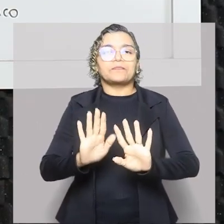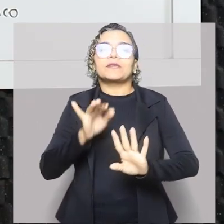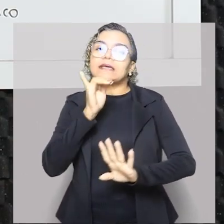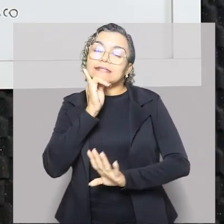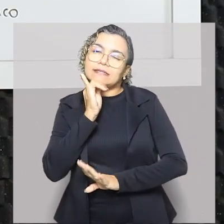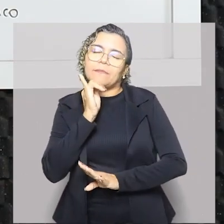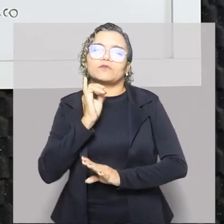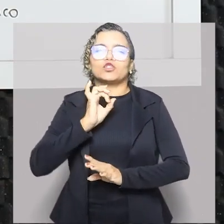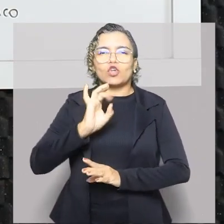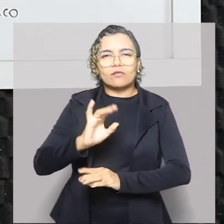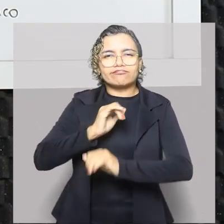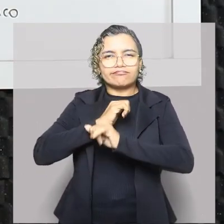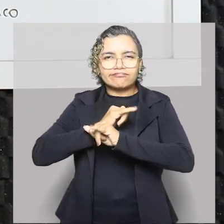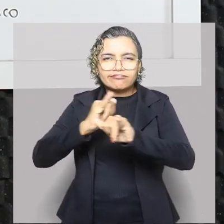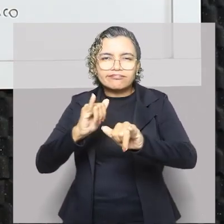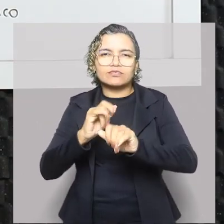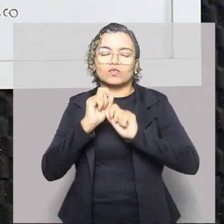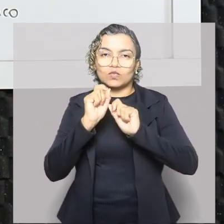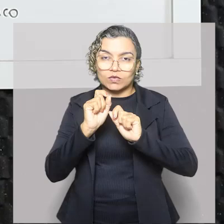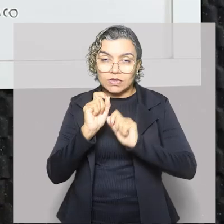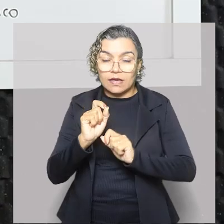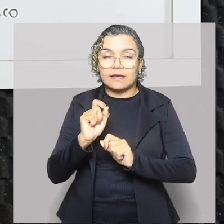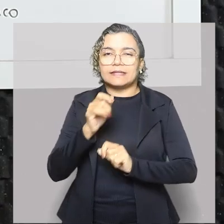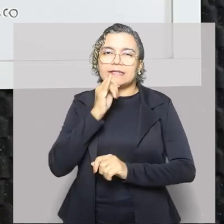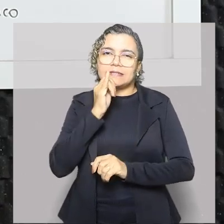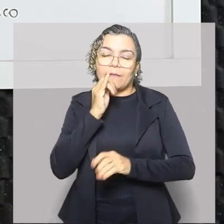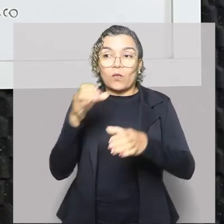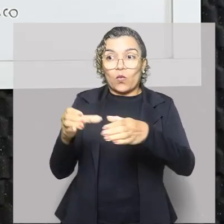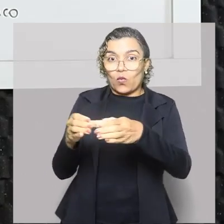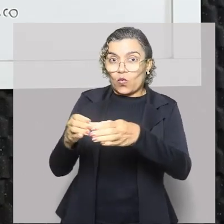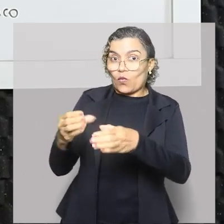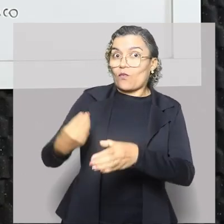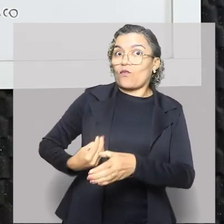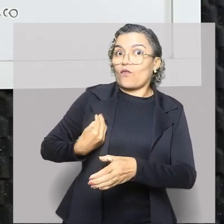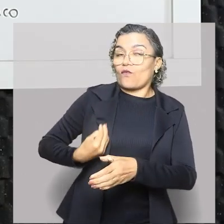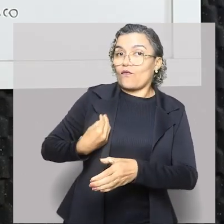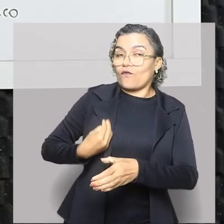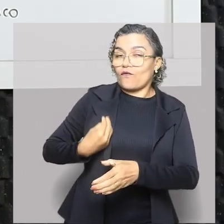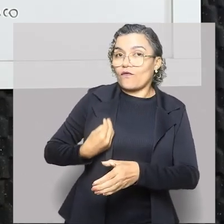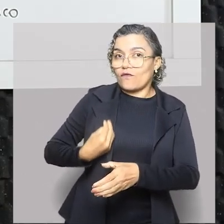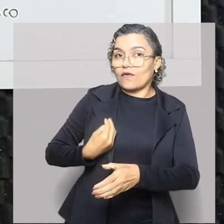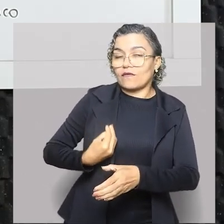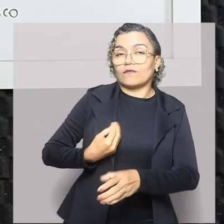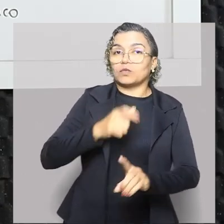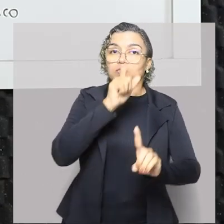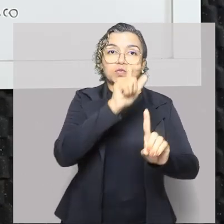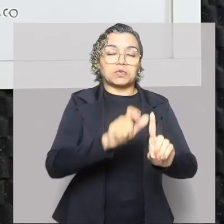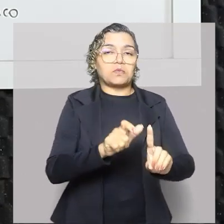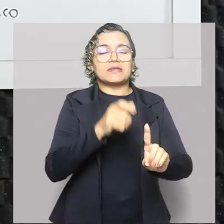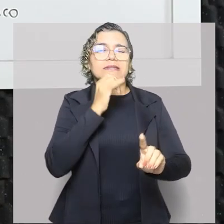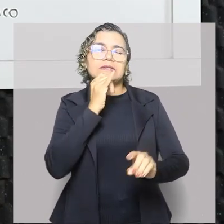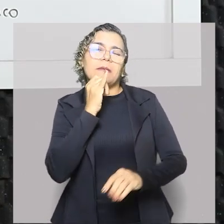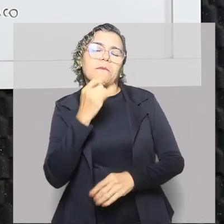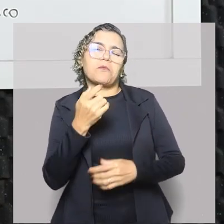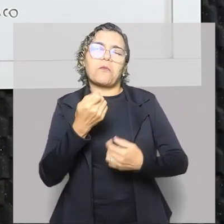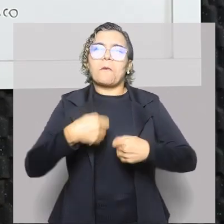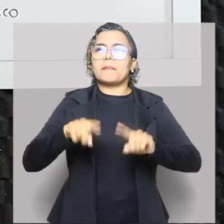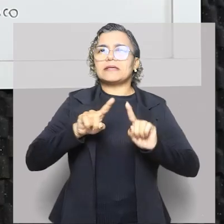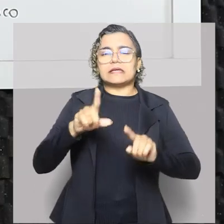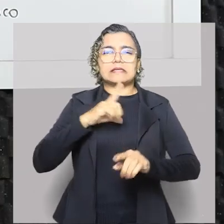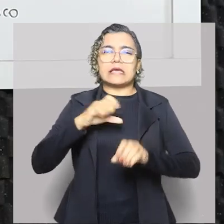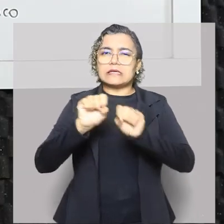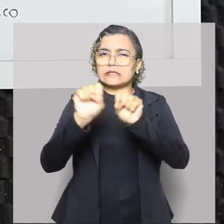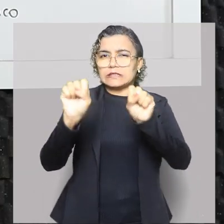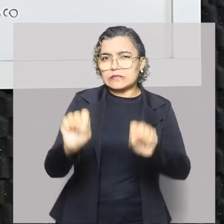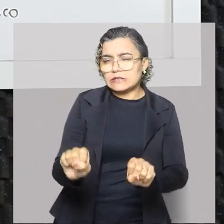para você que para ser considerado vivo na biologia, o indivíduo ele não precisa necessariamente ter um sistema. Ele